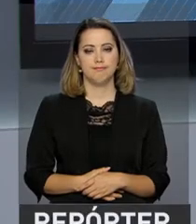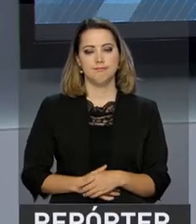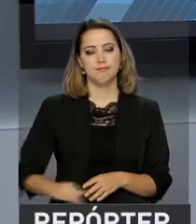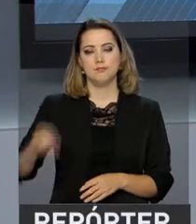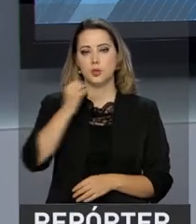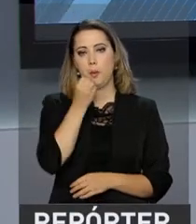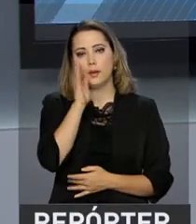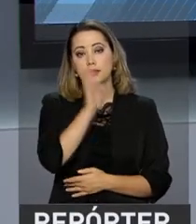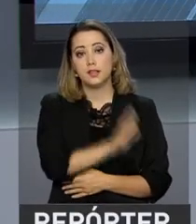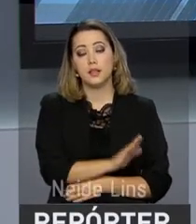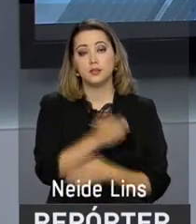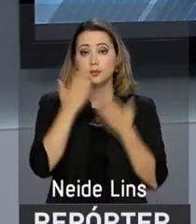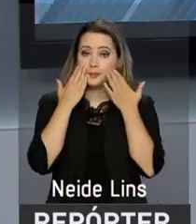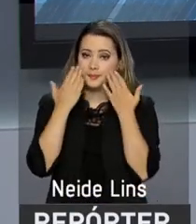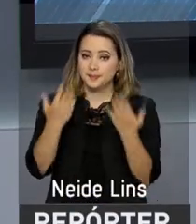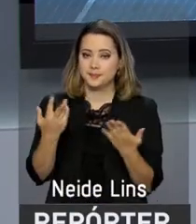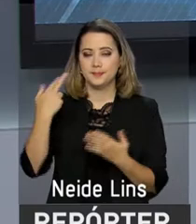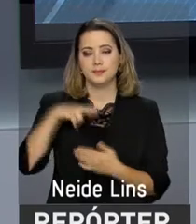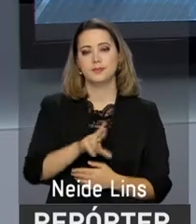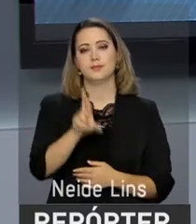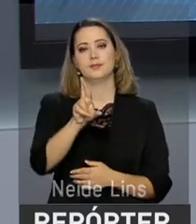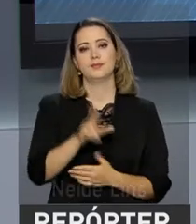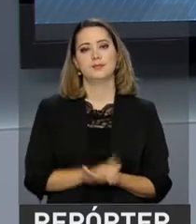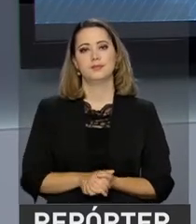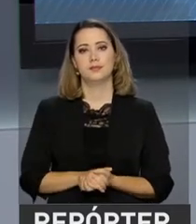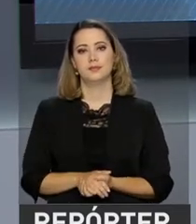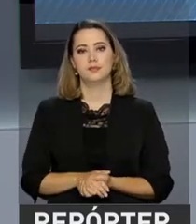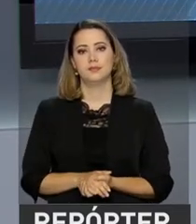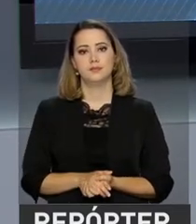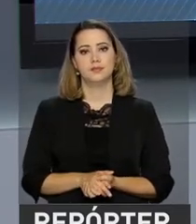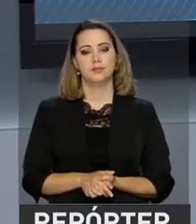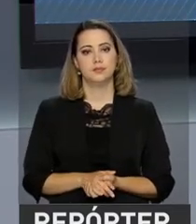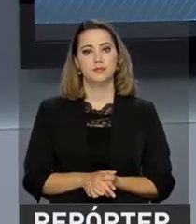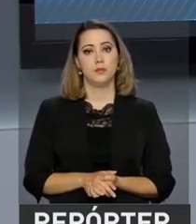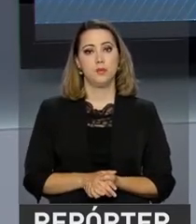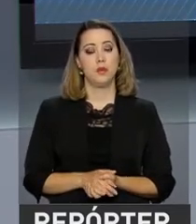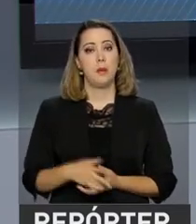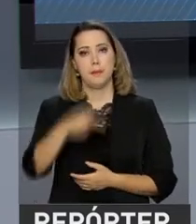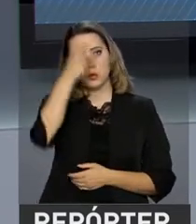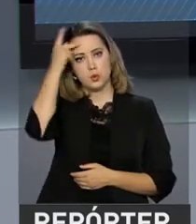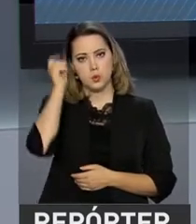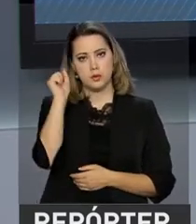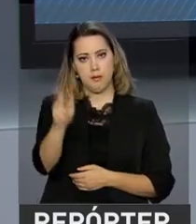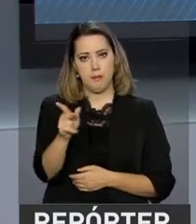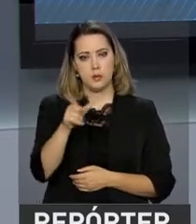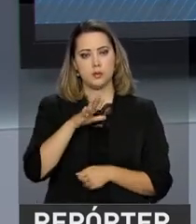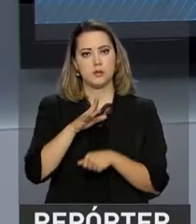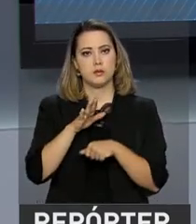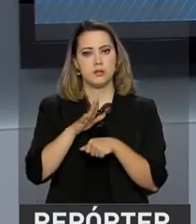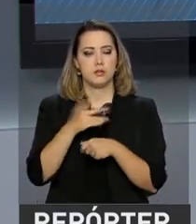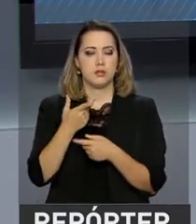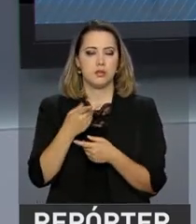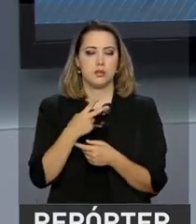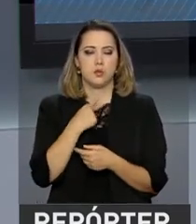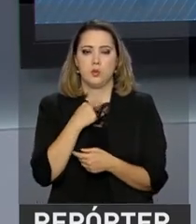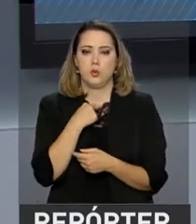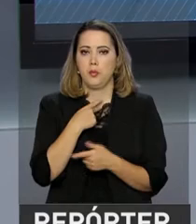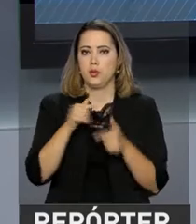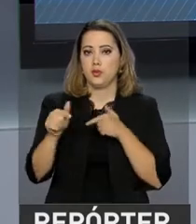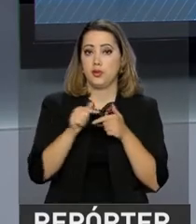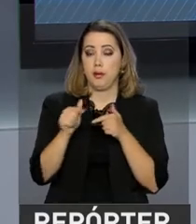Olá, boa tarde. No ar mais uma edição do Repórter NBR. Aposentados por invalidez estão sendo convocados